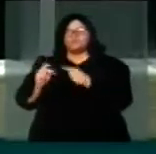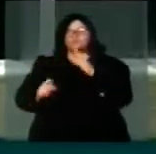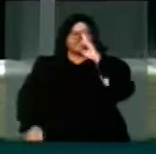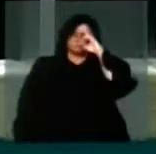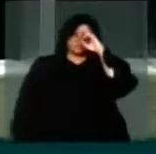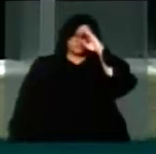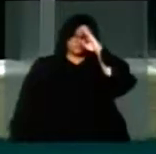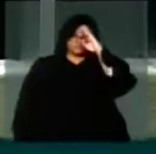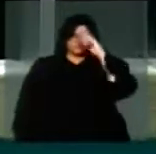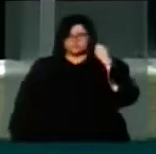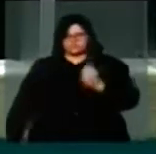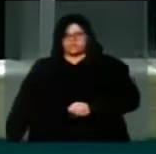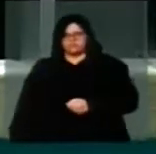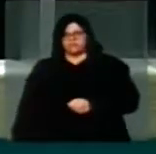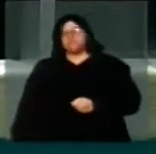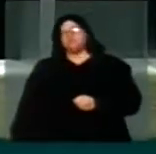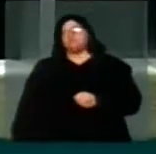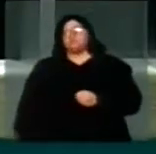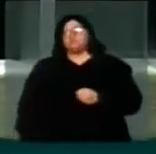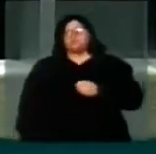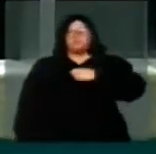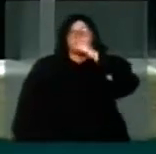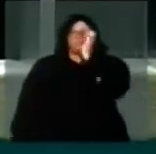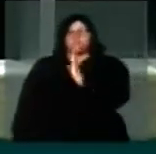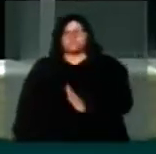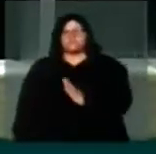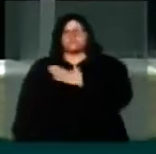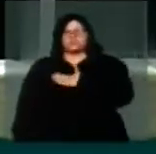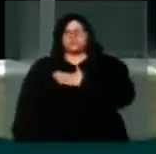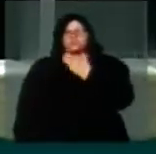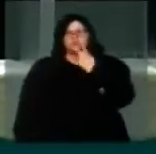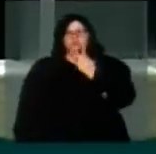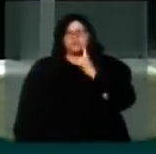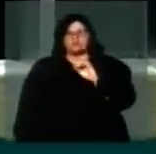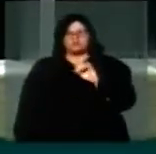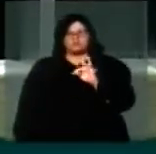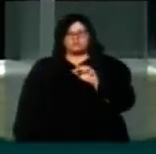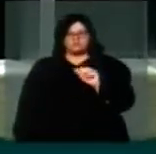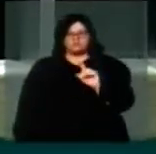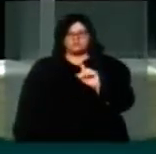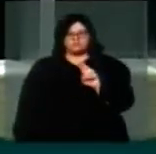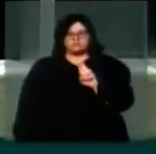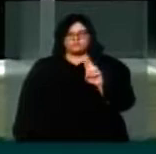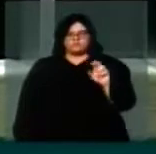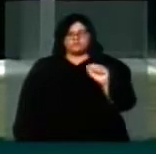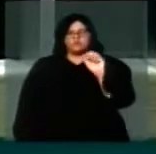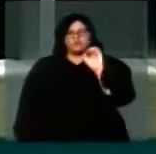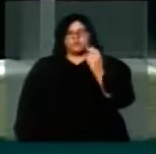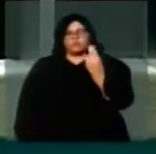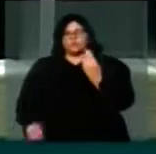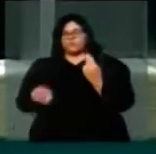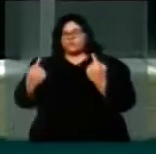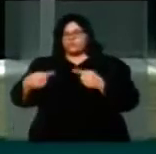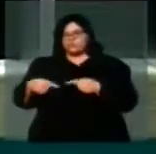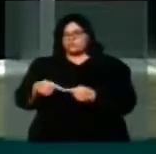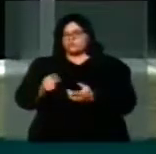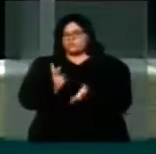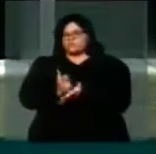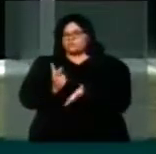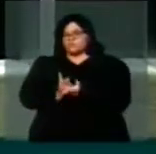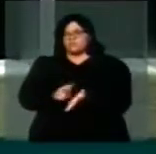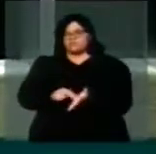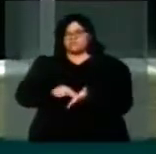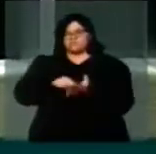ditadura cubana, como a grande mídia brasileira gosta de falar, ou contra a permanência no poder,